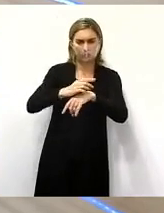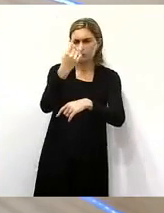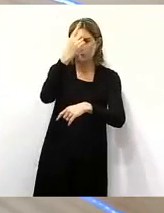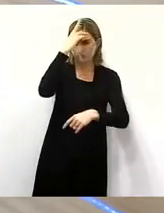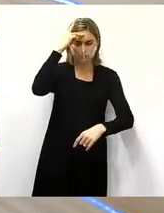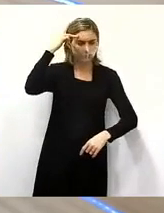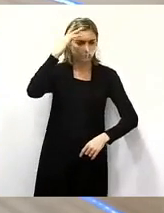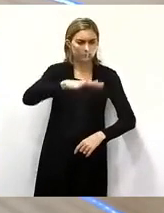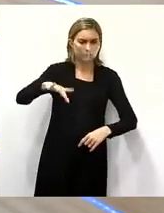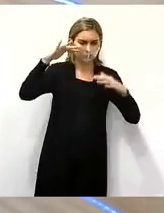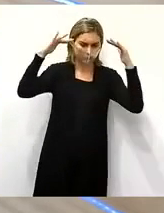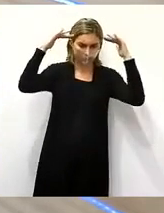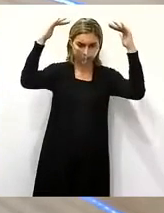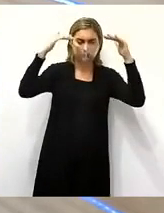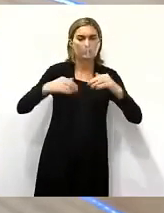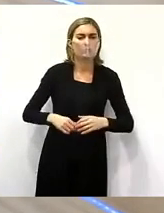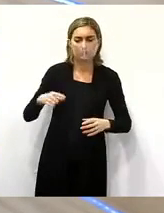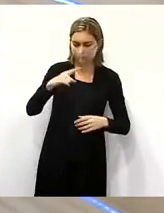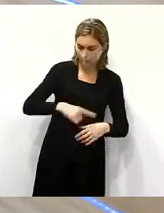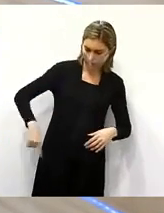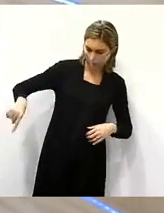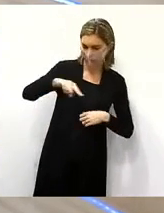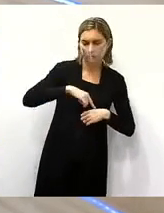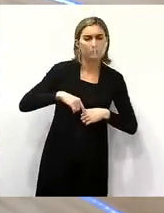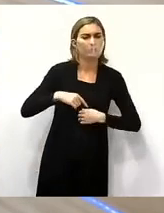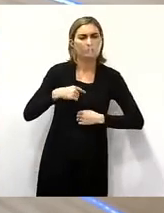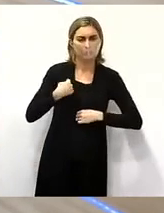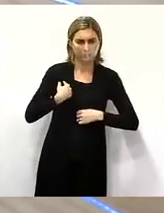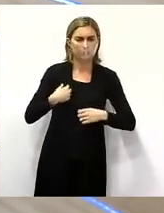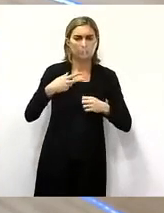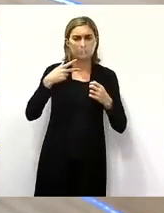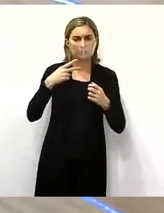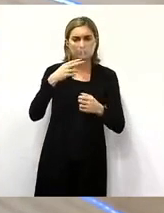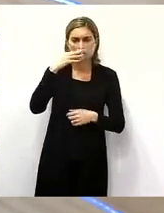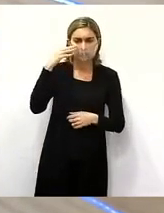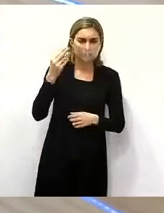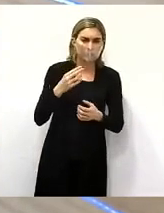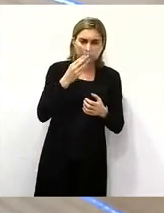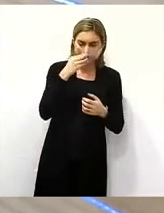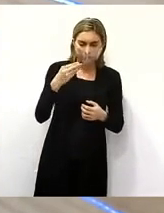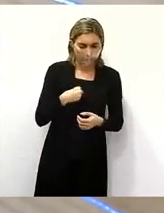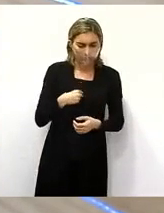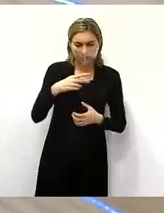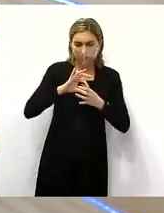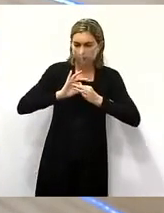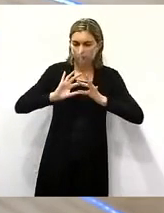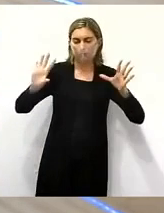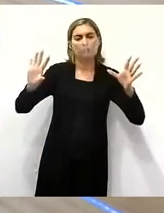um soberano. Então, nós renunciamos à nossa liberdade e